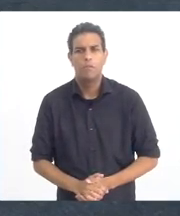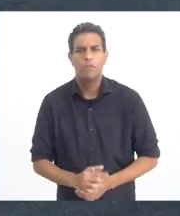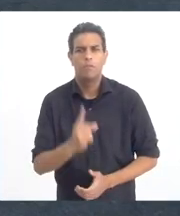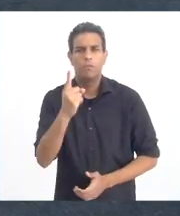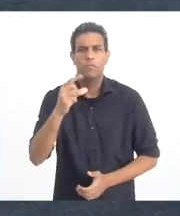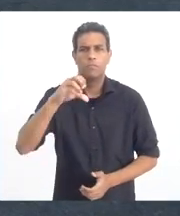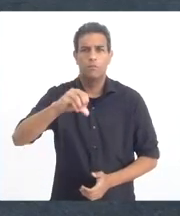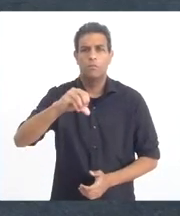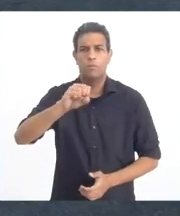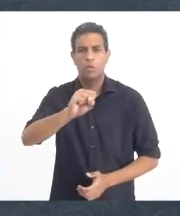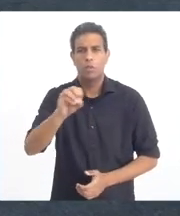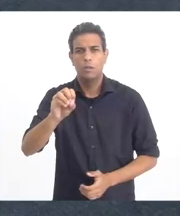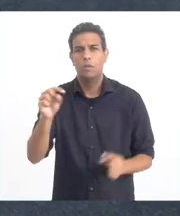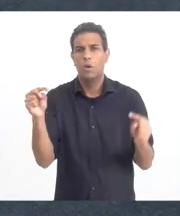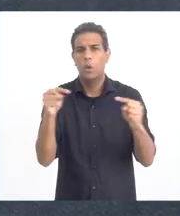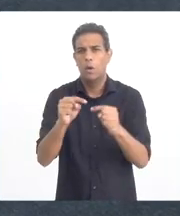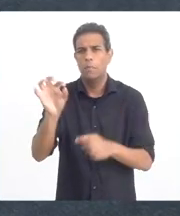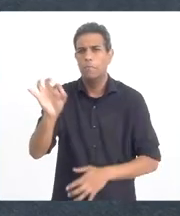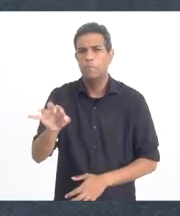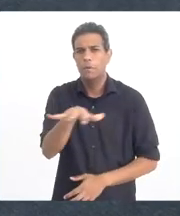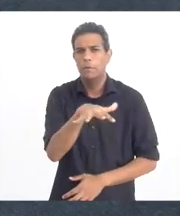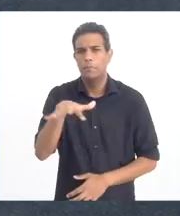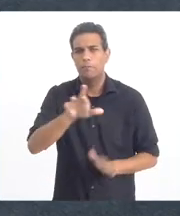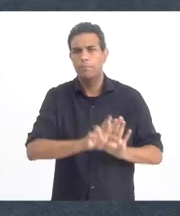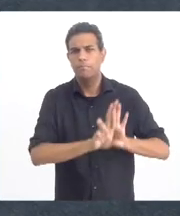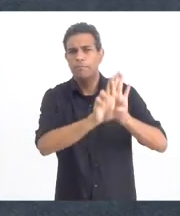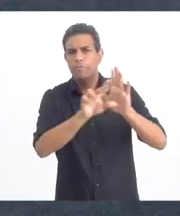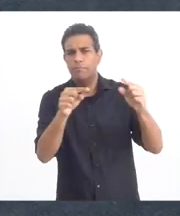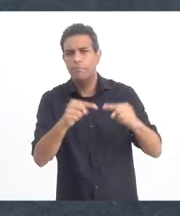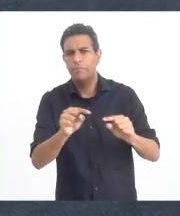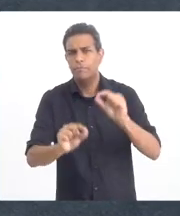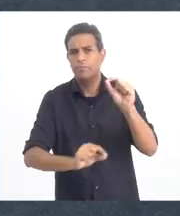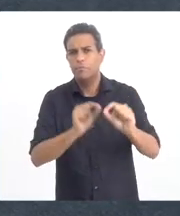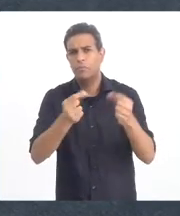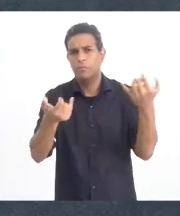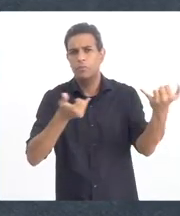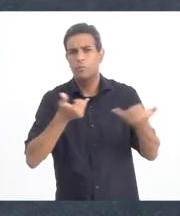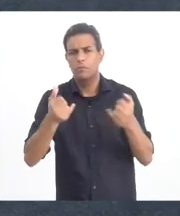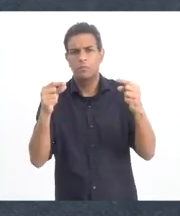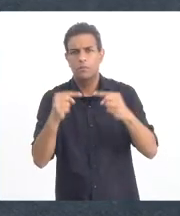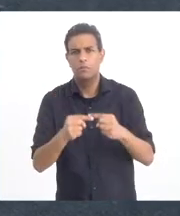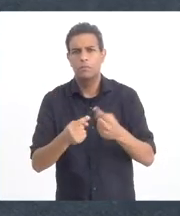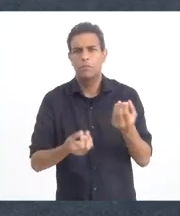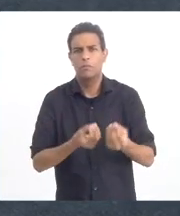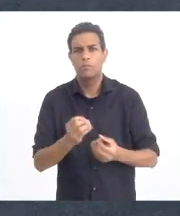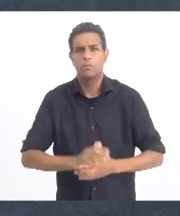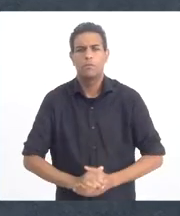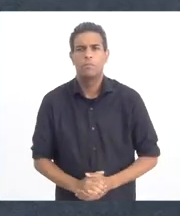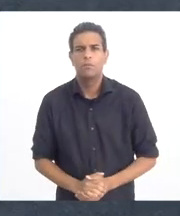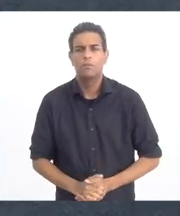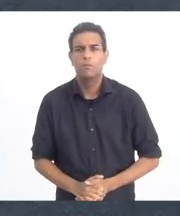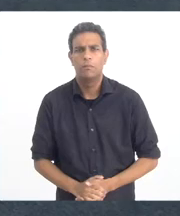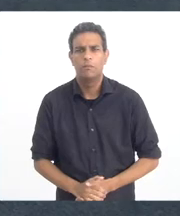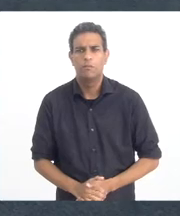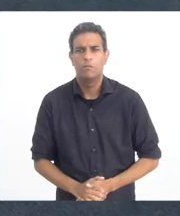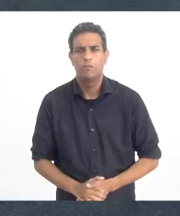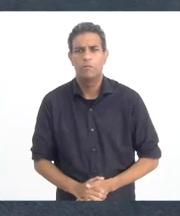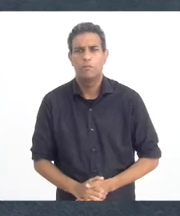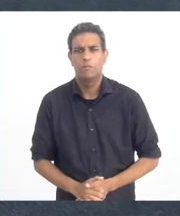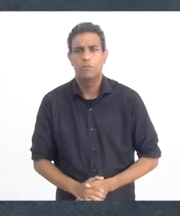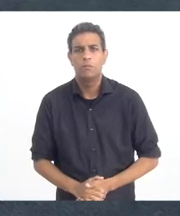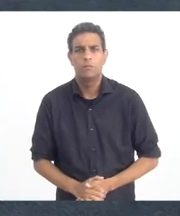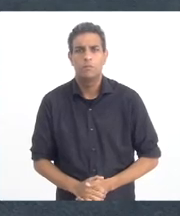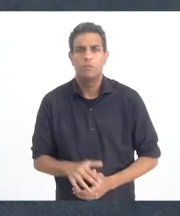1980 já houve uma reversão e depois mais 3 reversões.